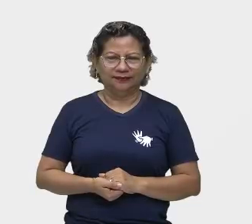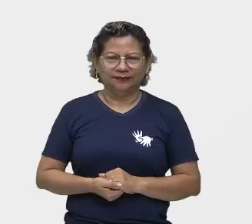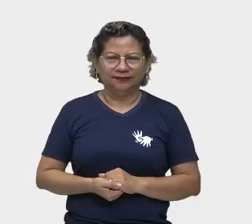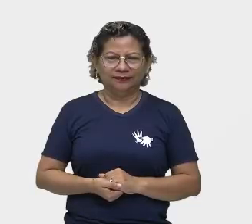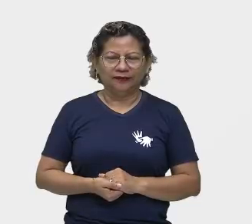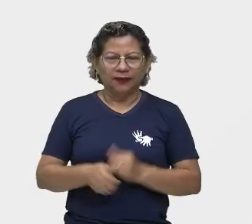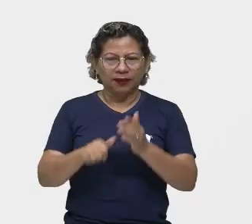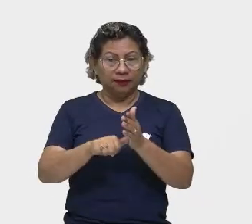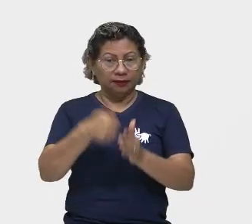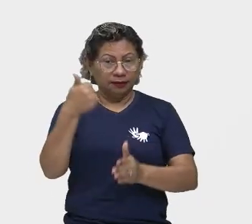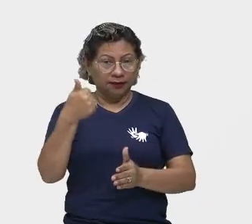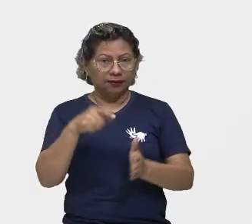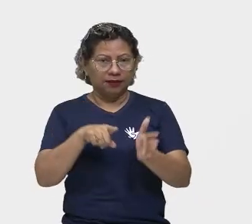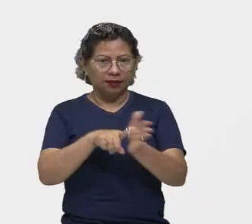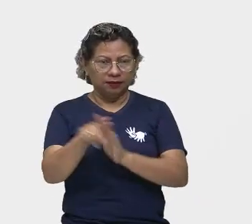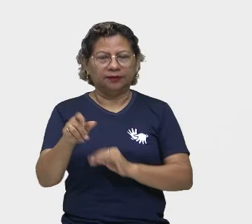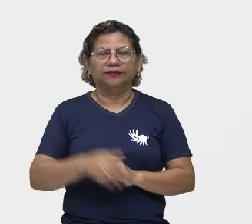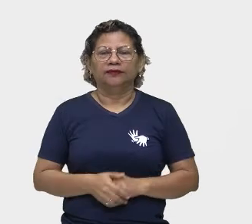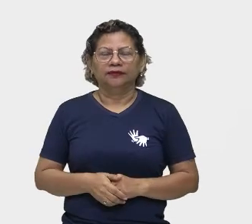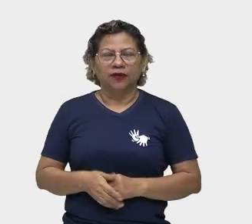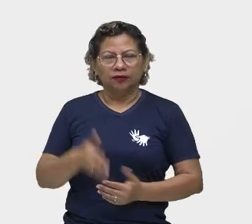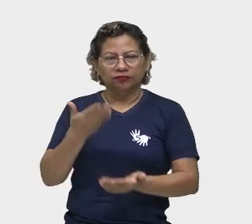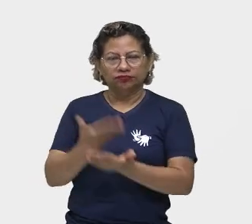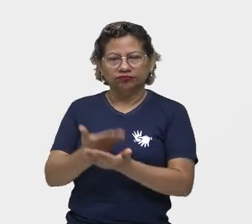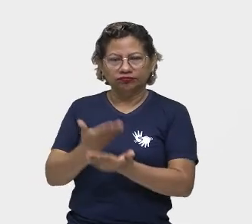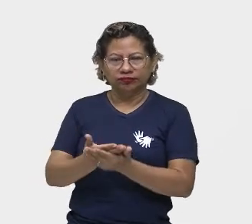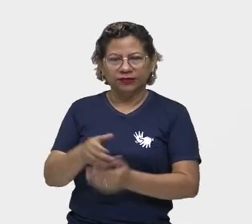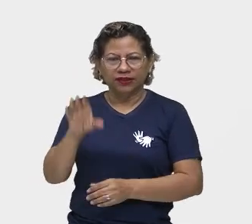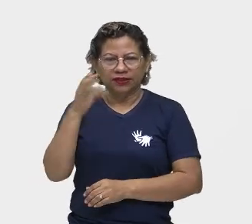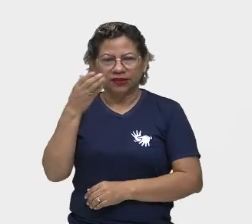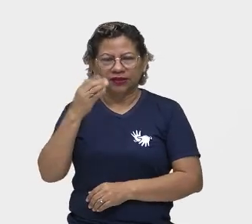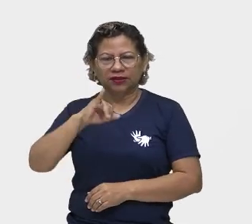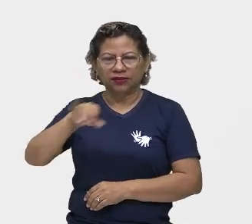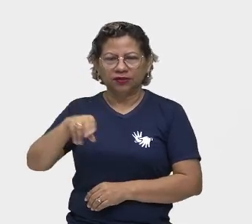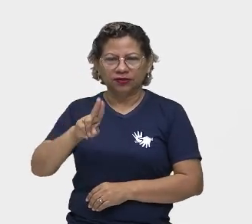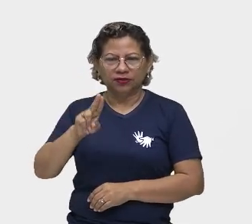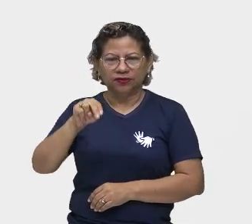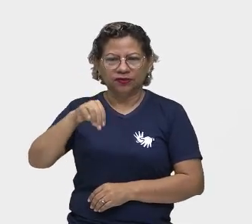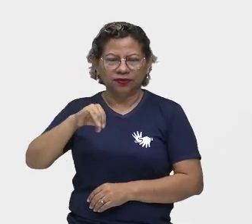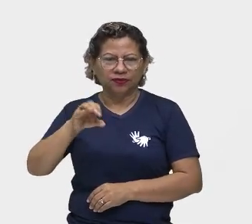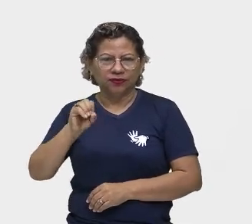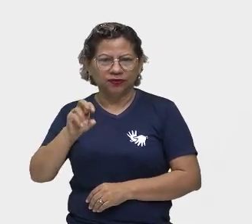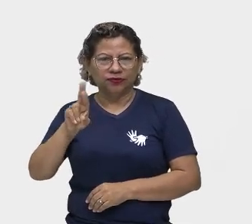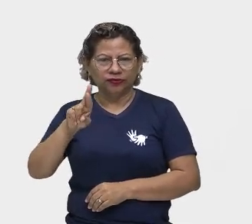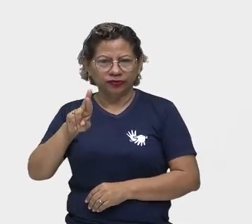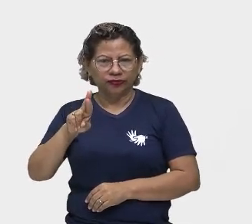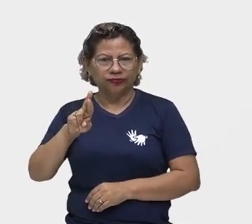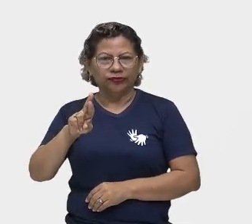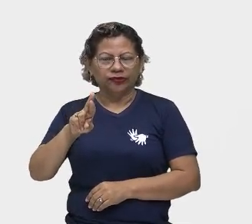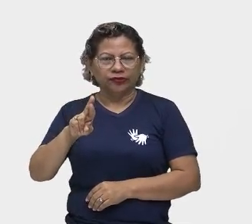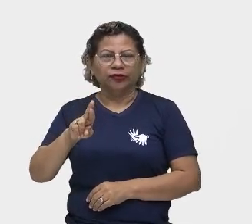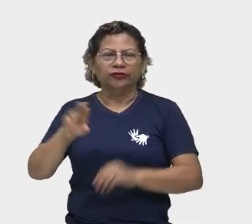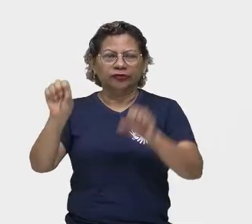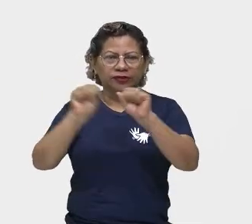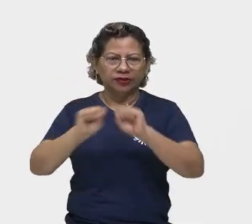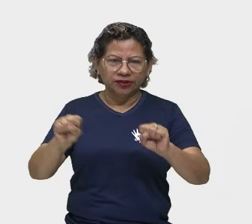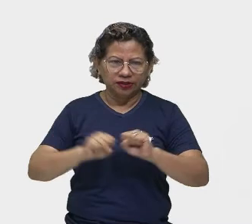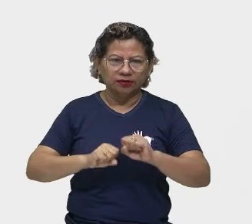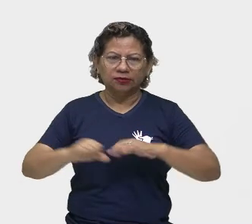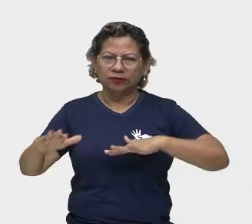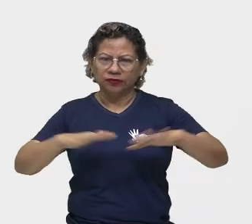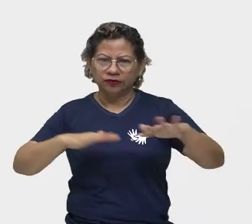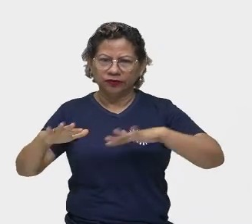a questão Um na aula de ciências Júnior disse que o sistema locomotor atua apenas na movimentação do corpo você